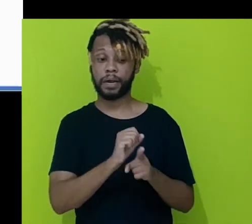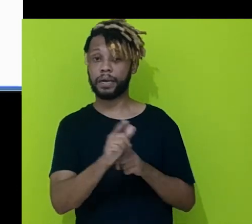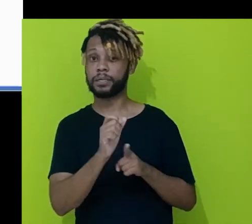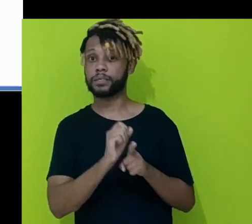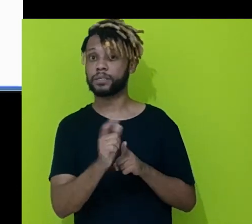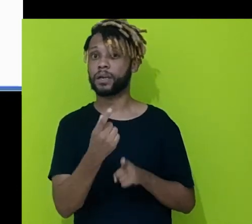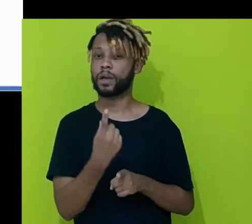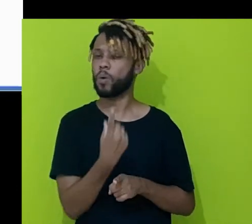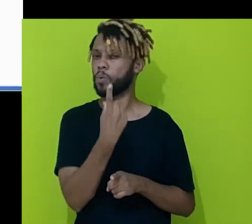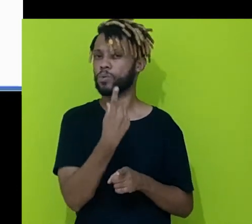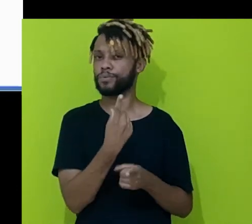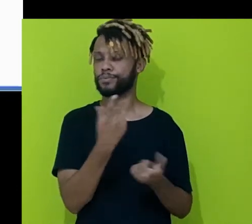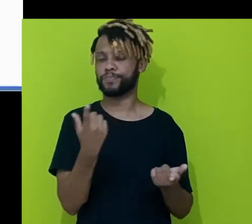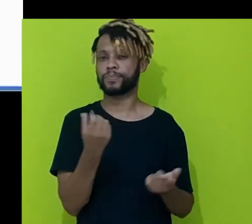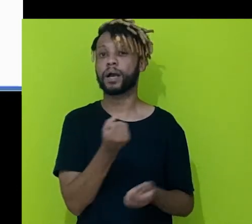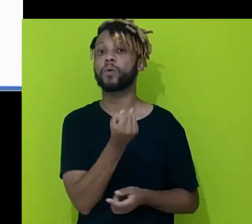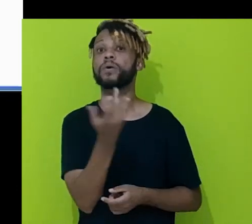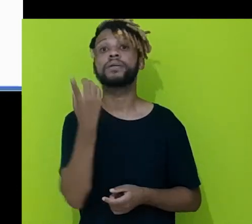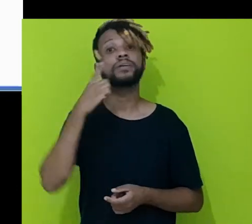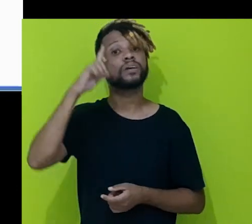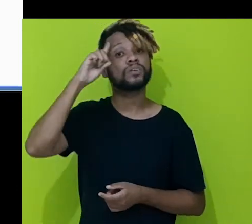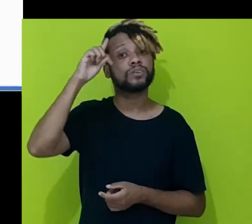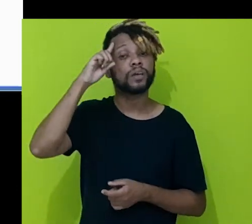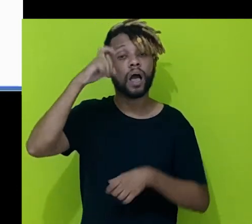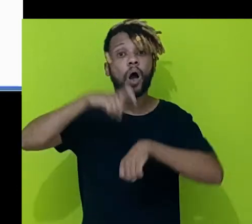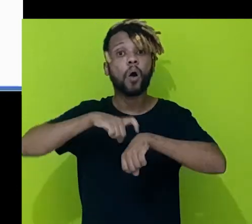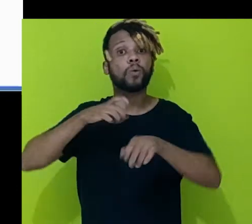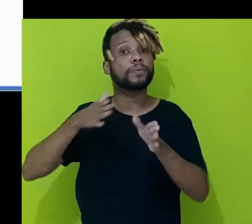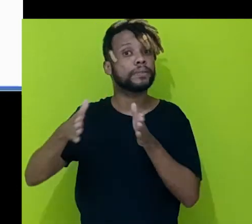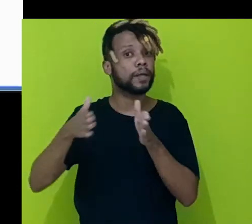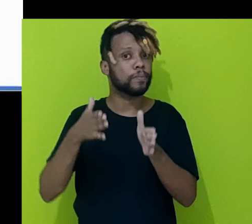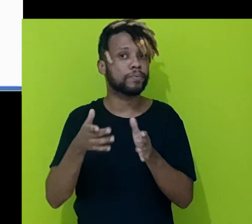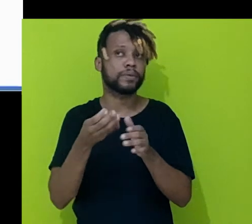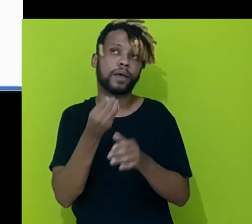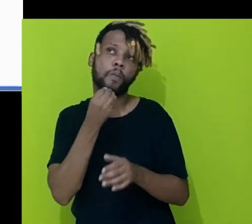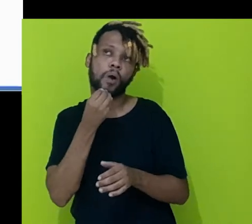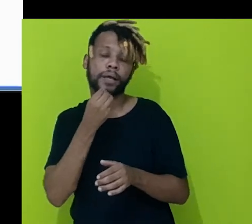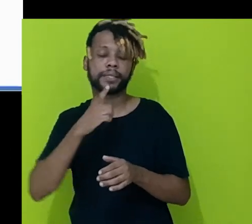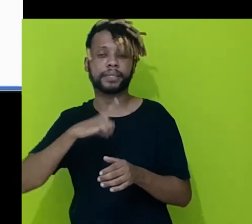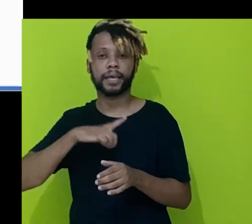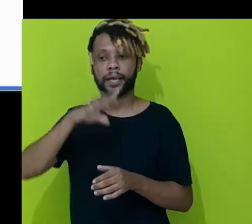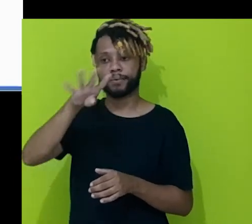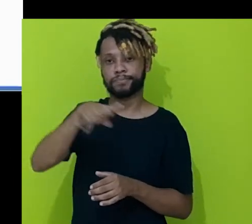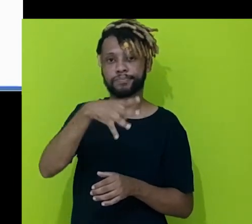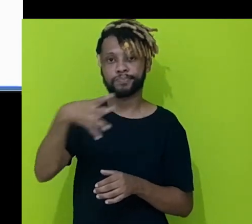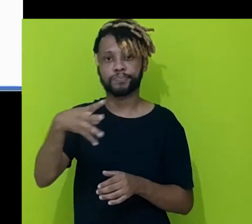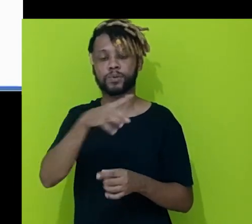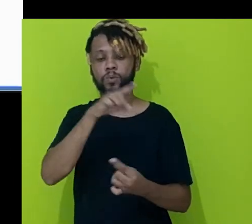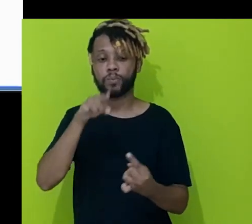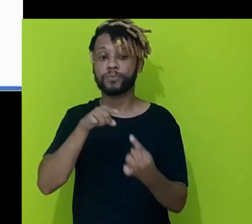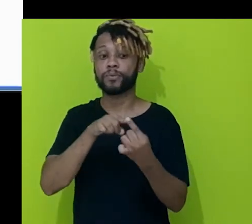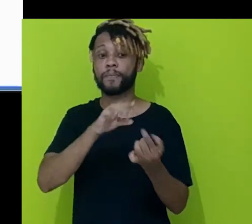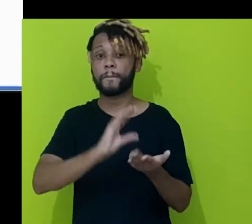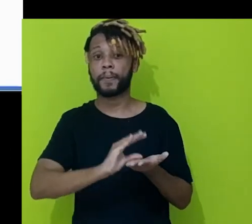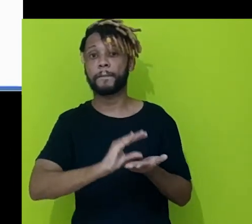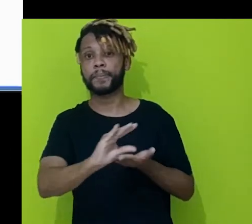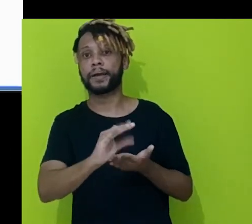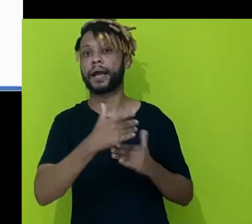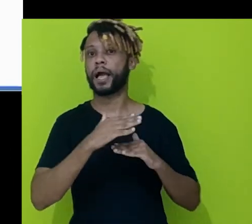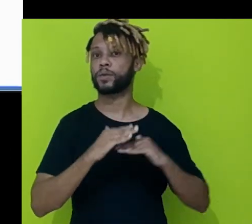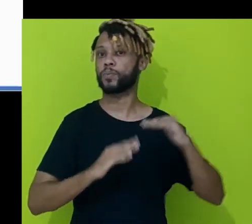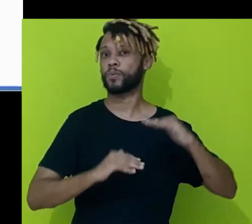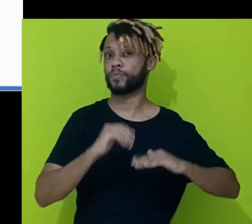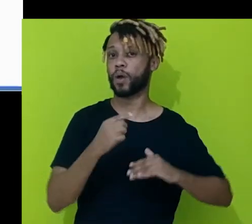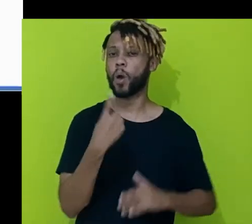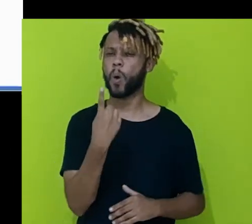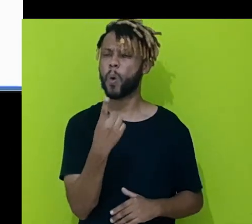único. Quantidade de dias é o tempo que você pode levar dentro do projeto do seu cronograma para pagar esse profissional.